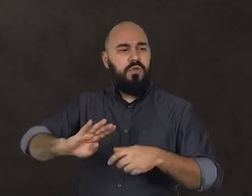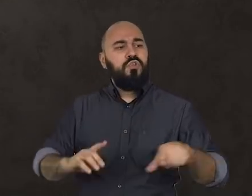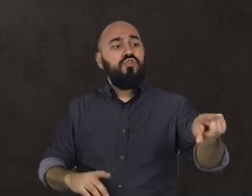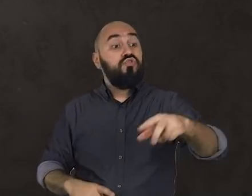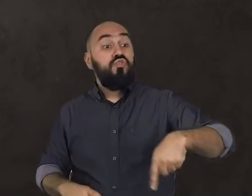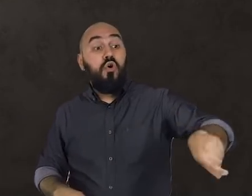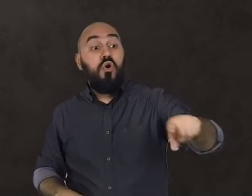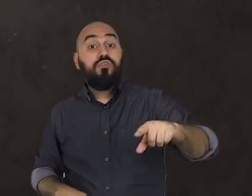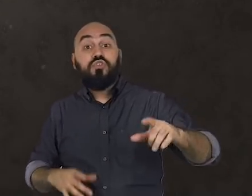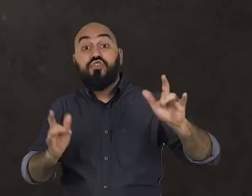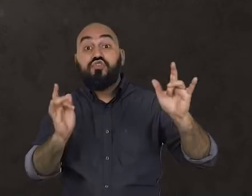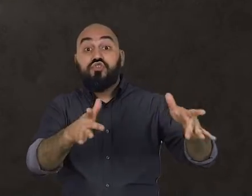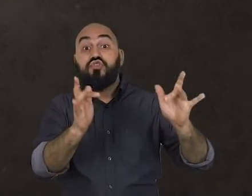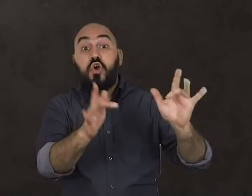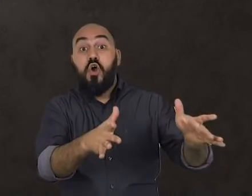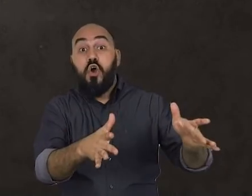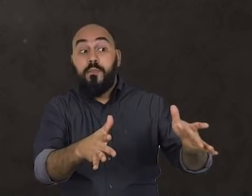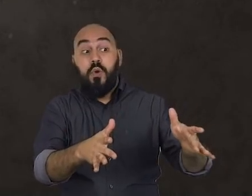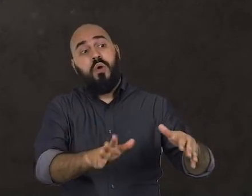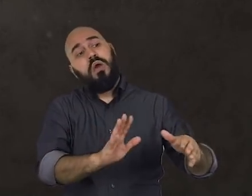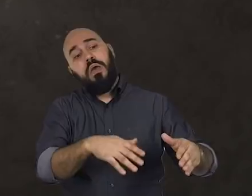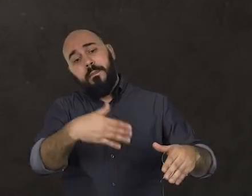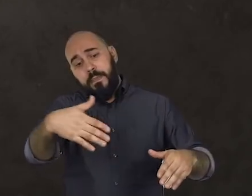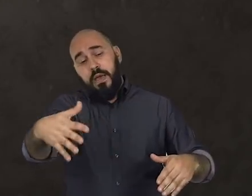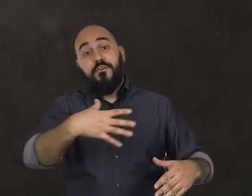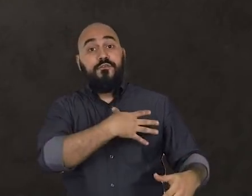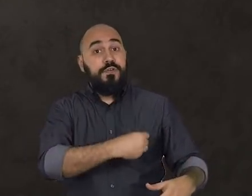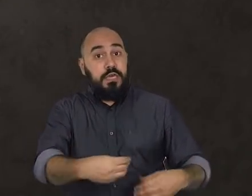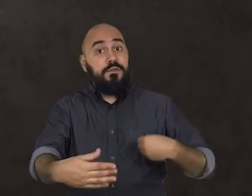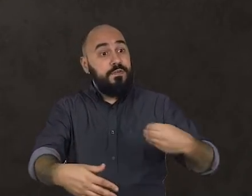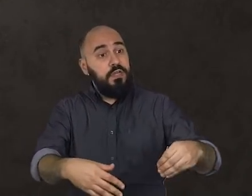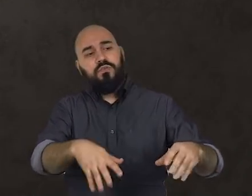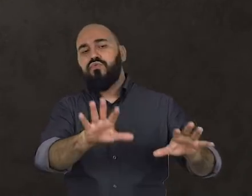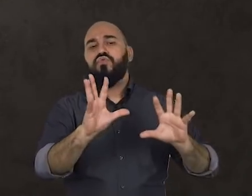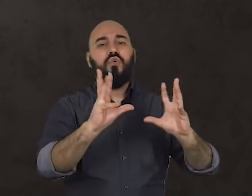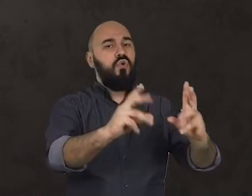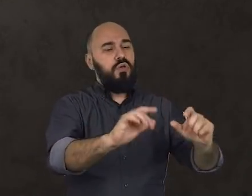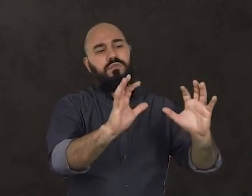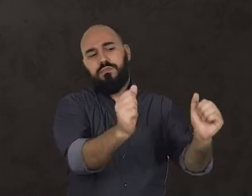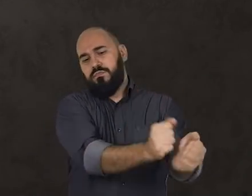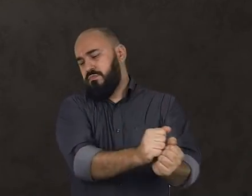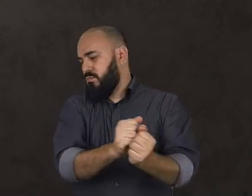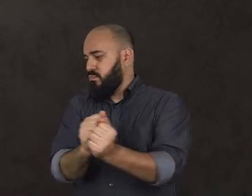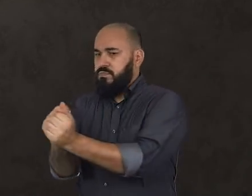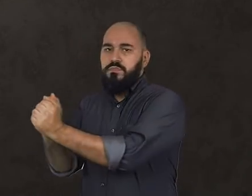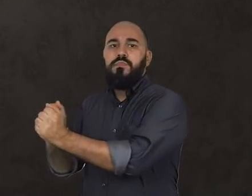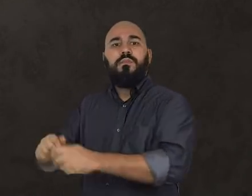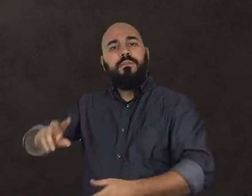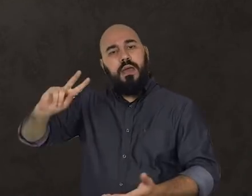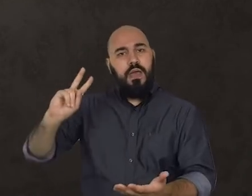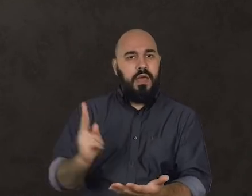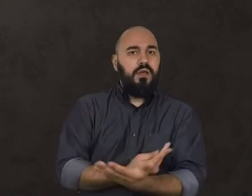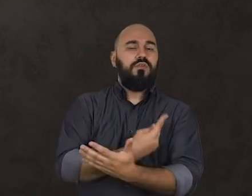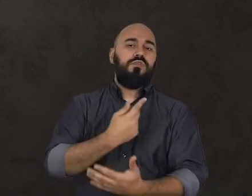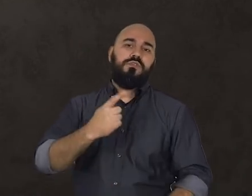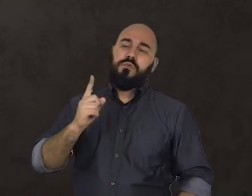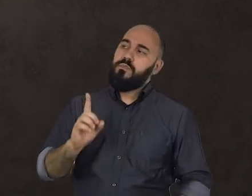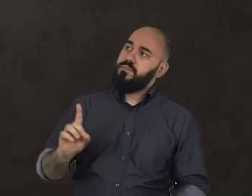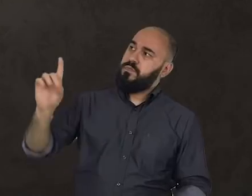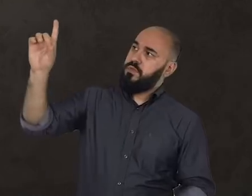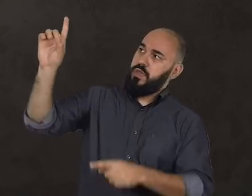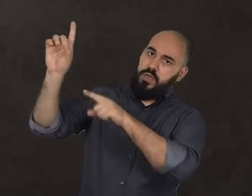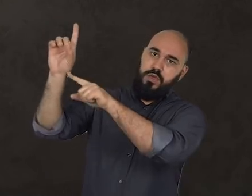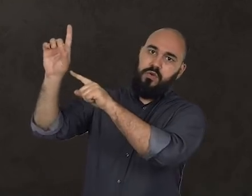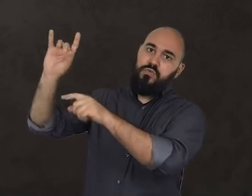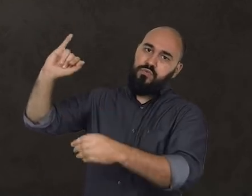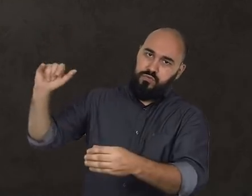servos dele e de seus filhos até o estabelecimento do reino da Pérsia, para cumprimento da palavra do Senhor pela boca